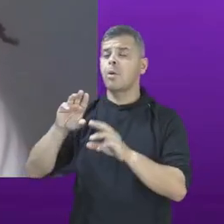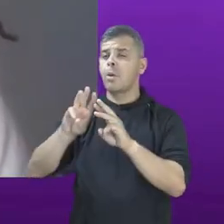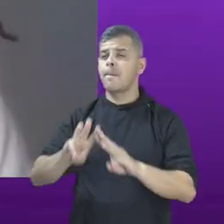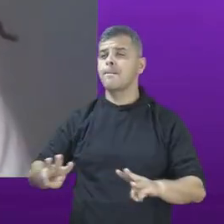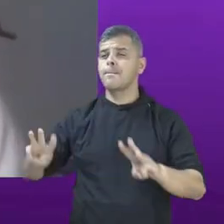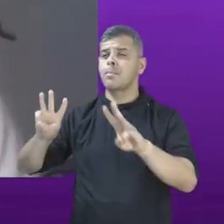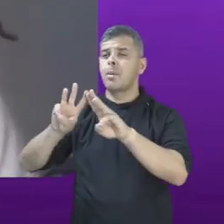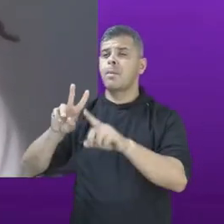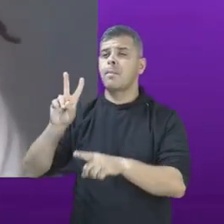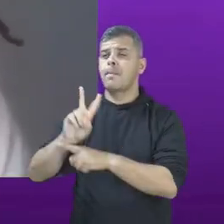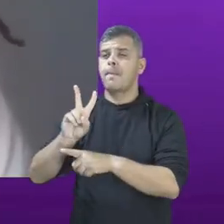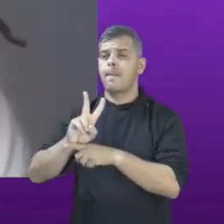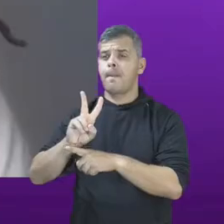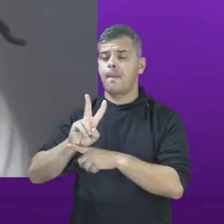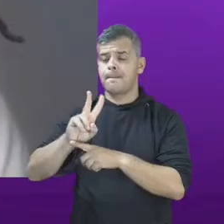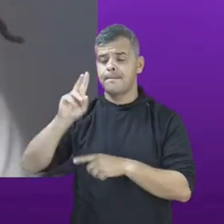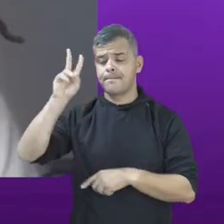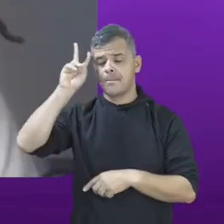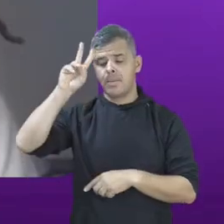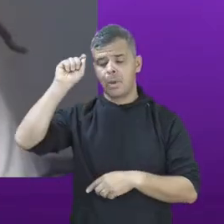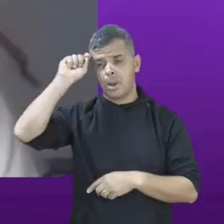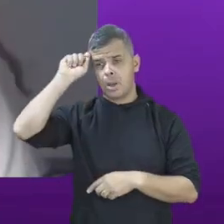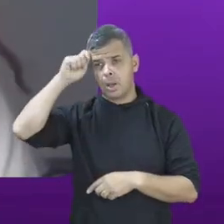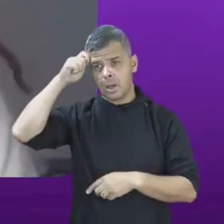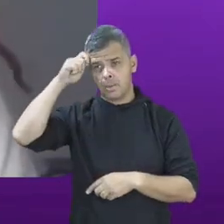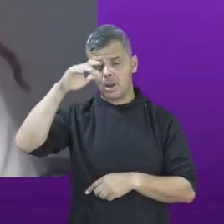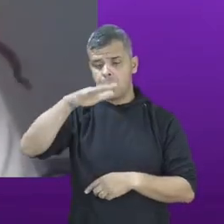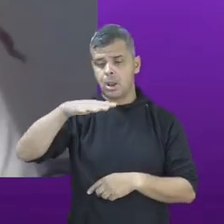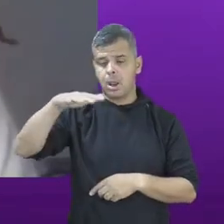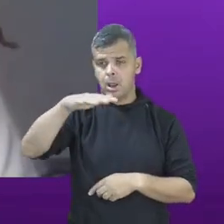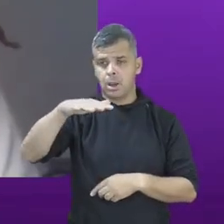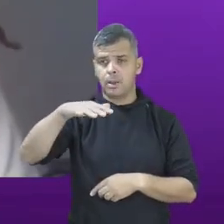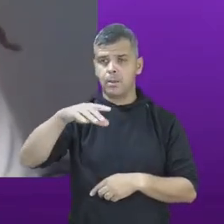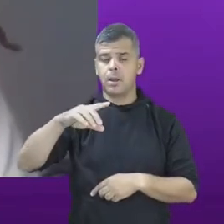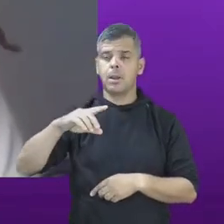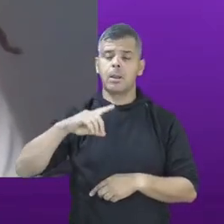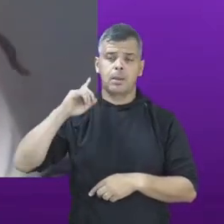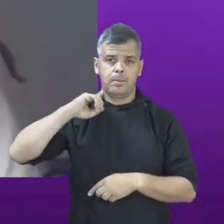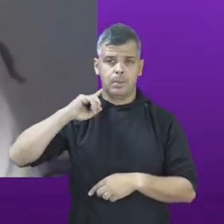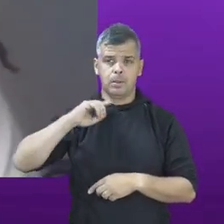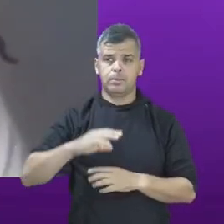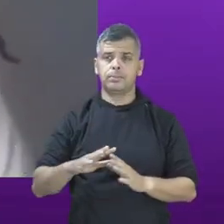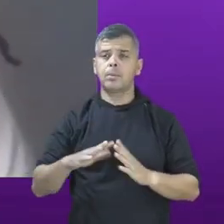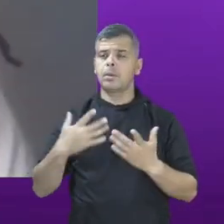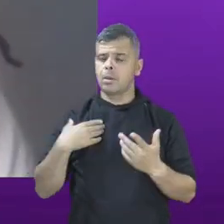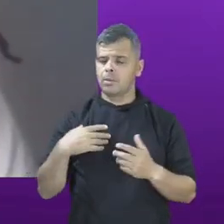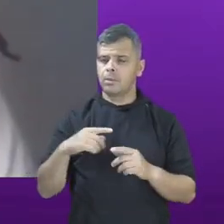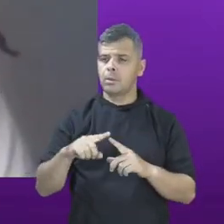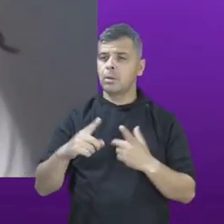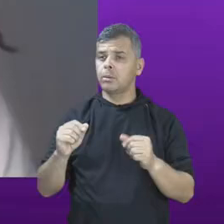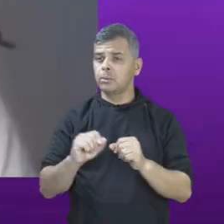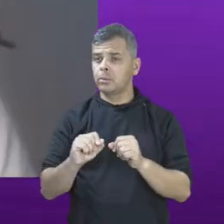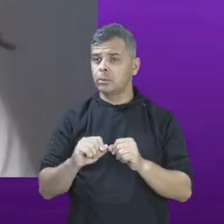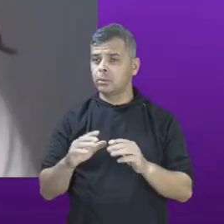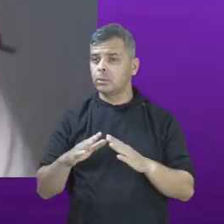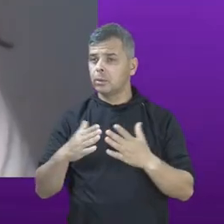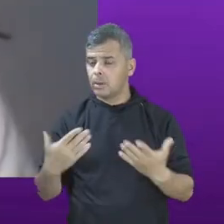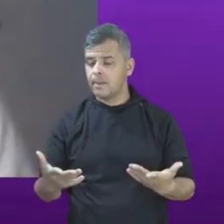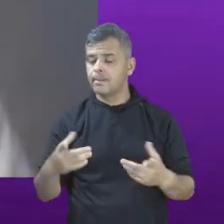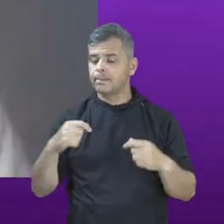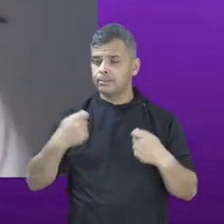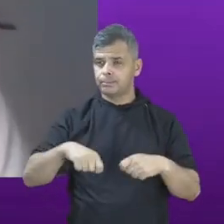preservação da memória negra aqui de Juiz de Fora e região. Então, a agenda está bem puxada nesse sentido, que a gente